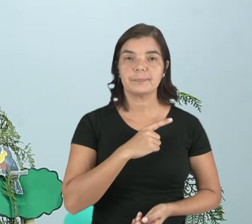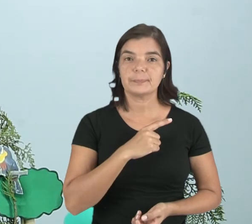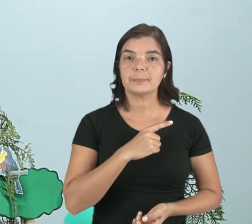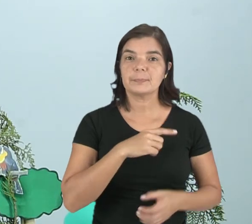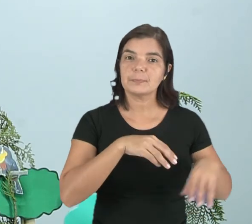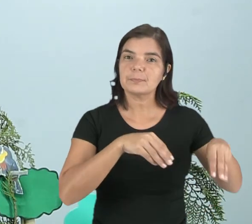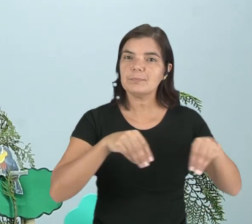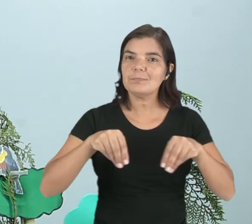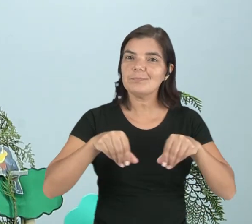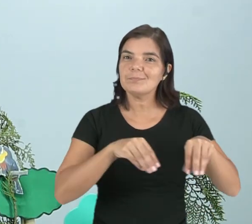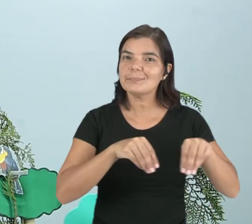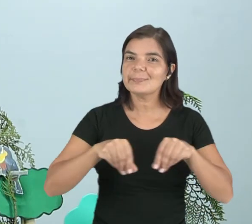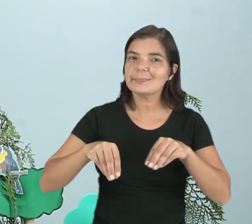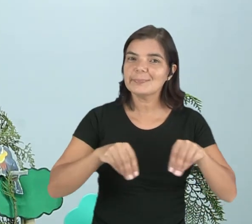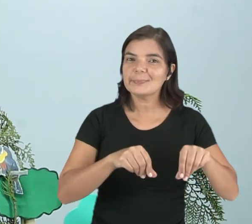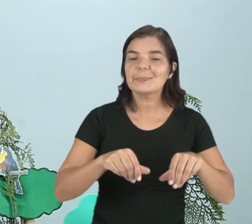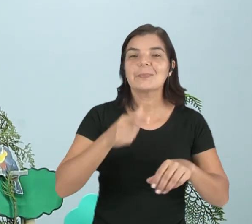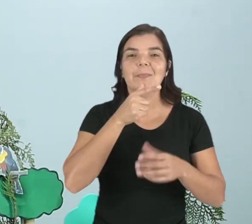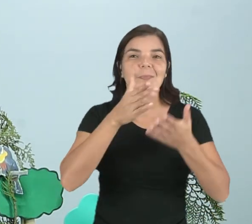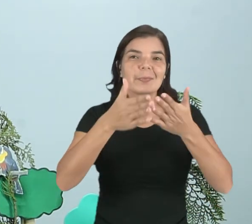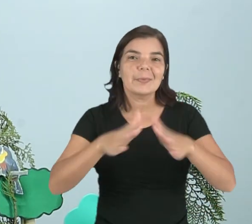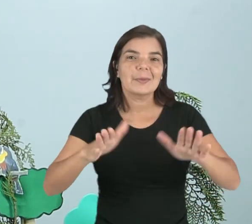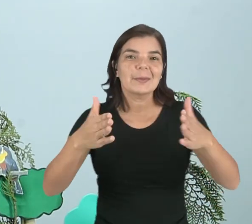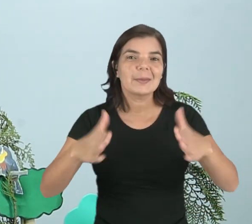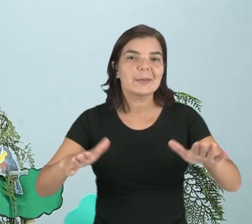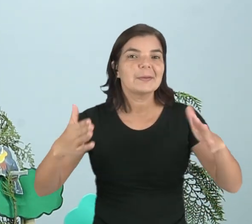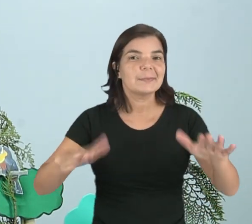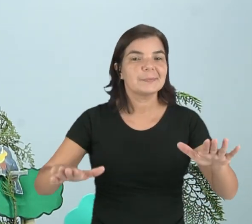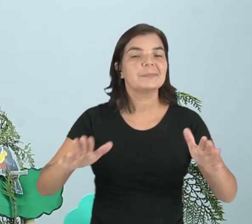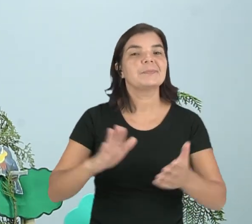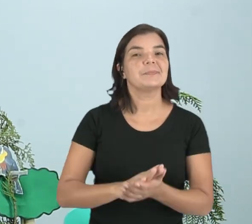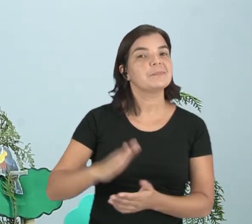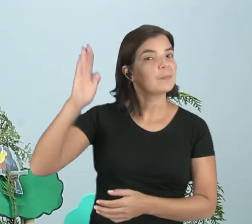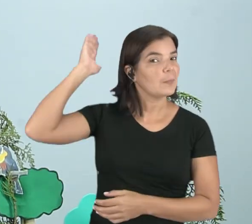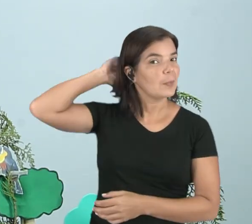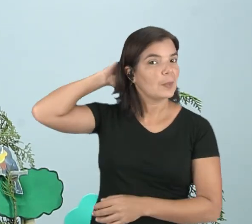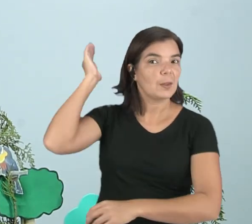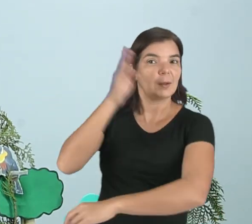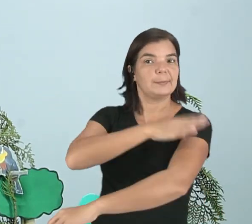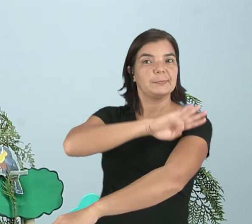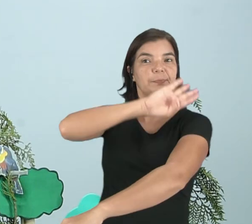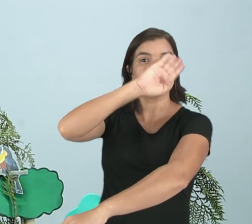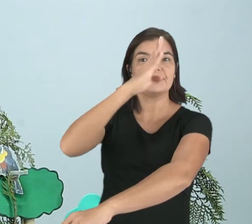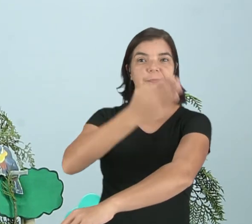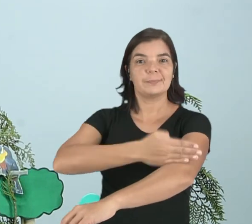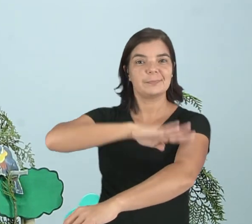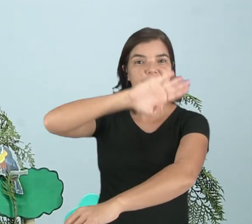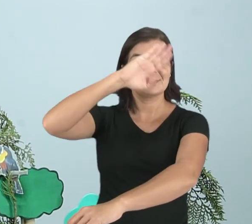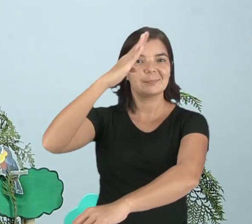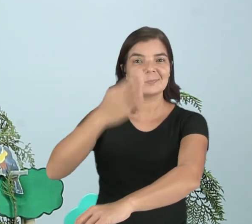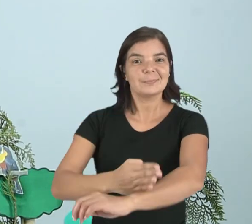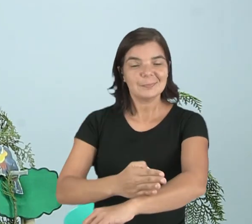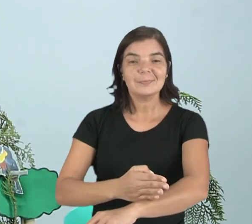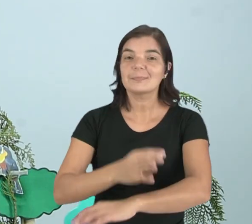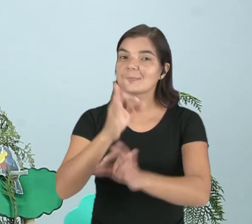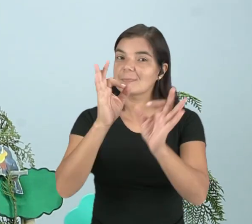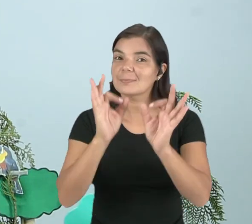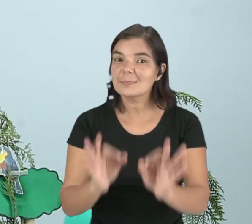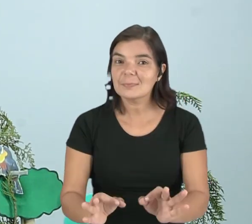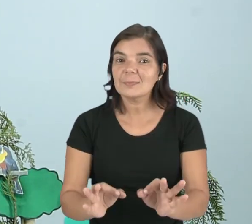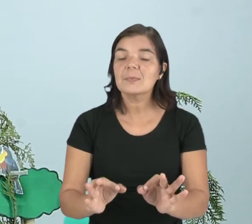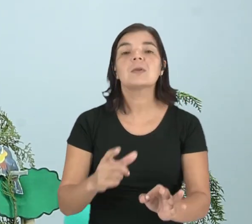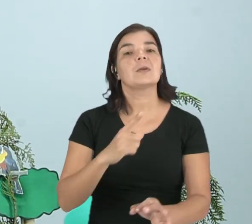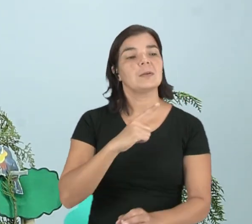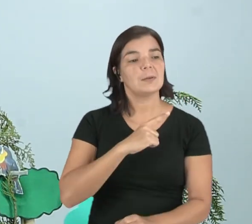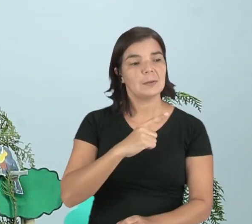da areia, do mar. Lá atrás tem as montanhas, certo? Então,